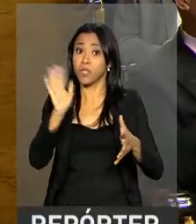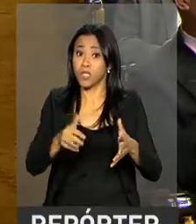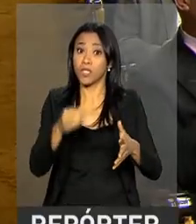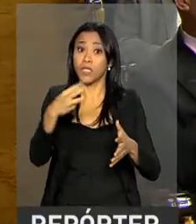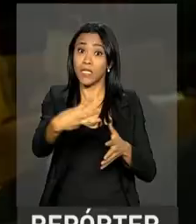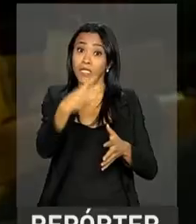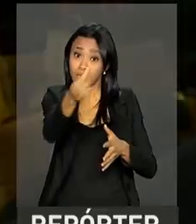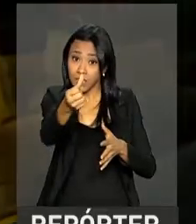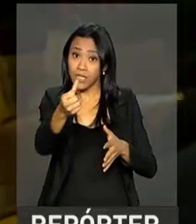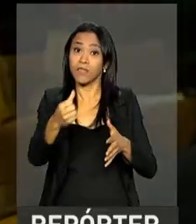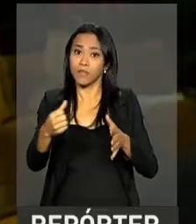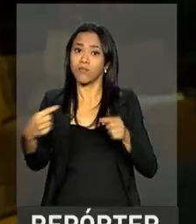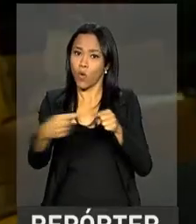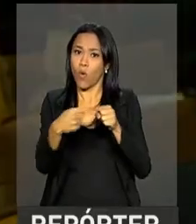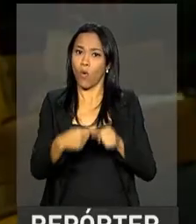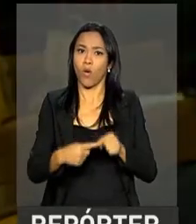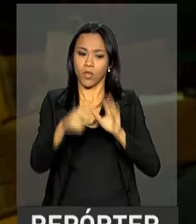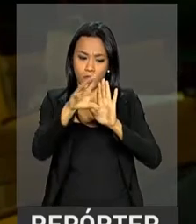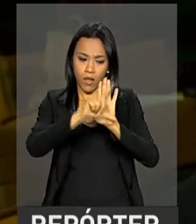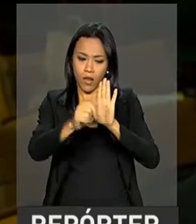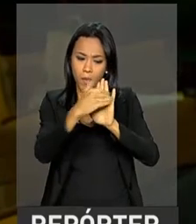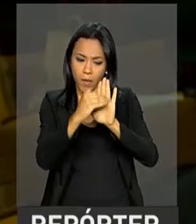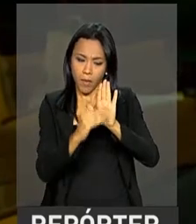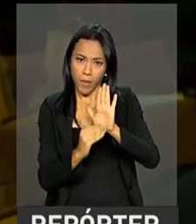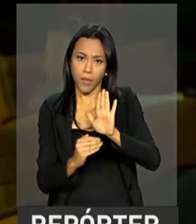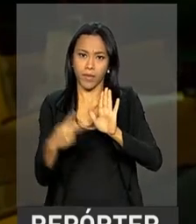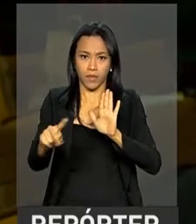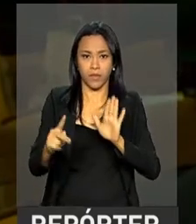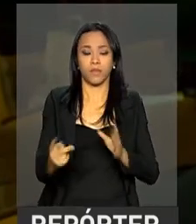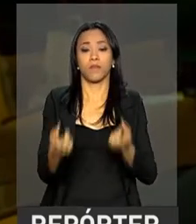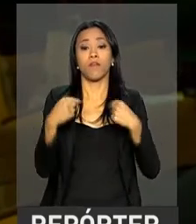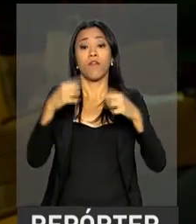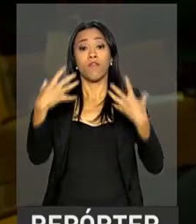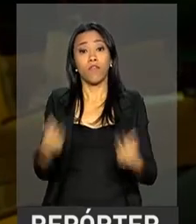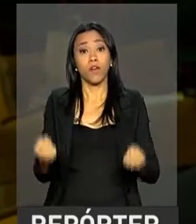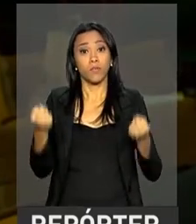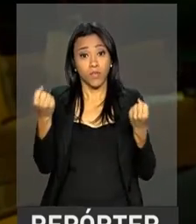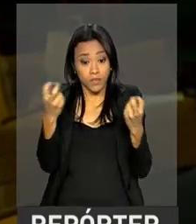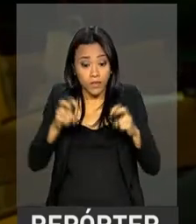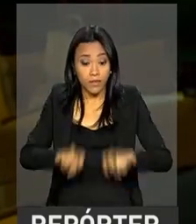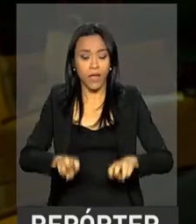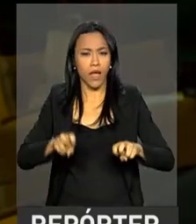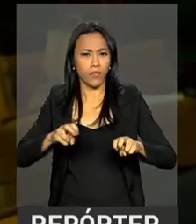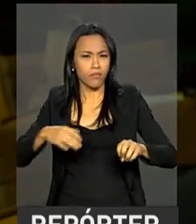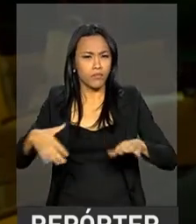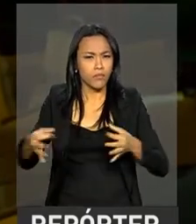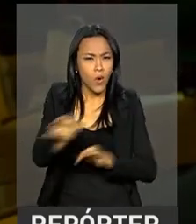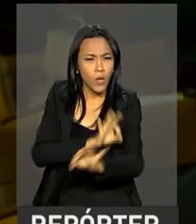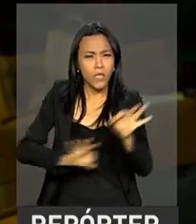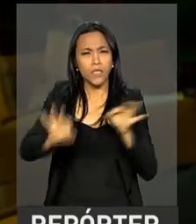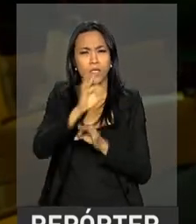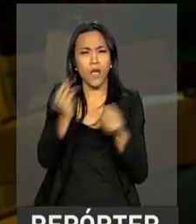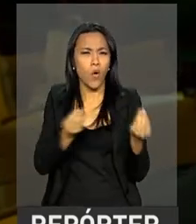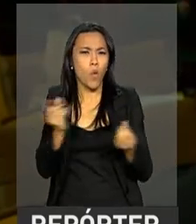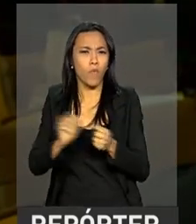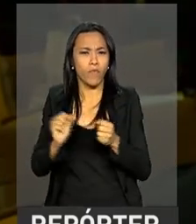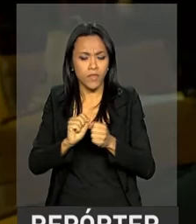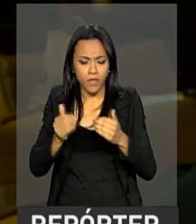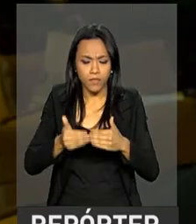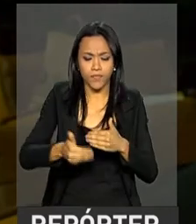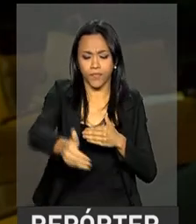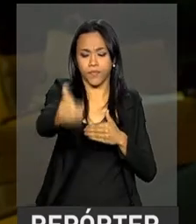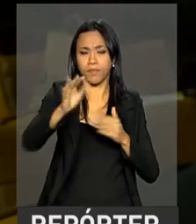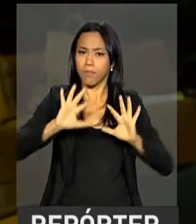instrumentos legais brasil foi aceito no processo de seleção nós temos que sentar com eles desenharam um road map o mapa da estrada traz nos tornarmos